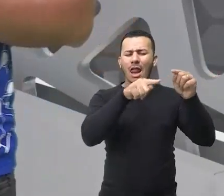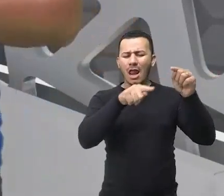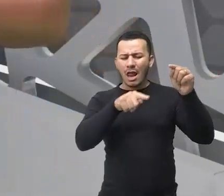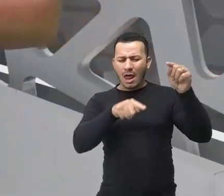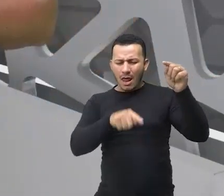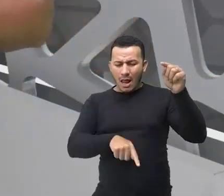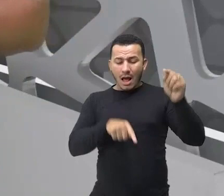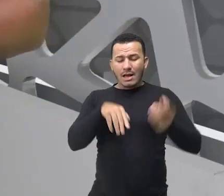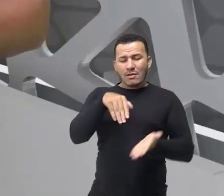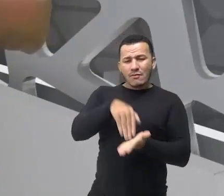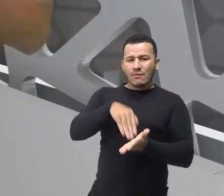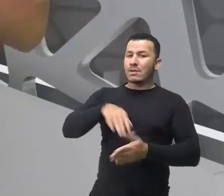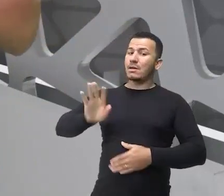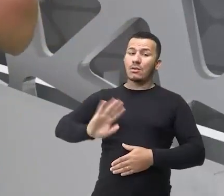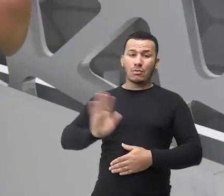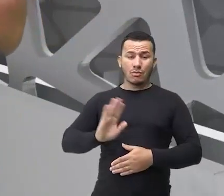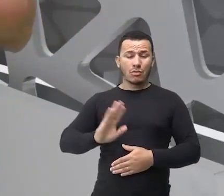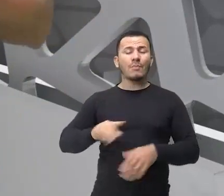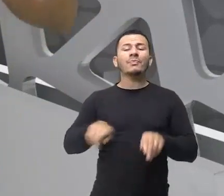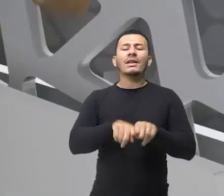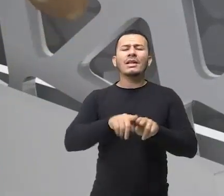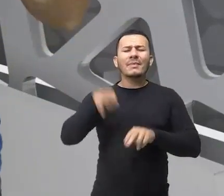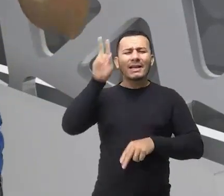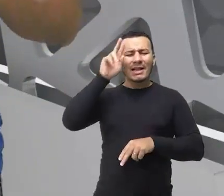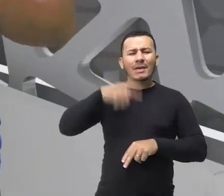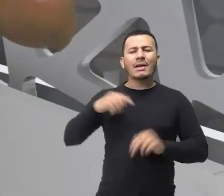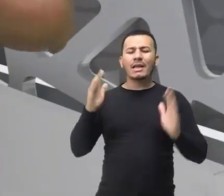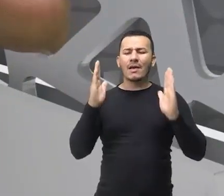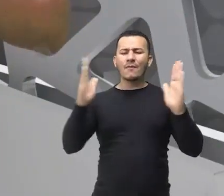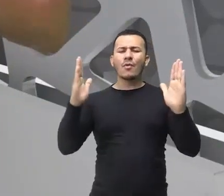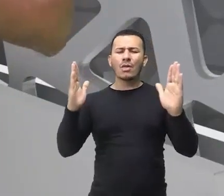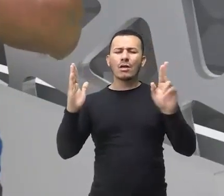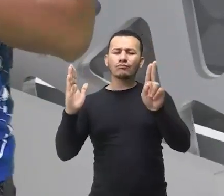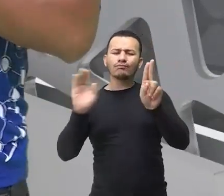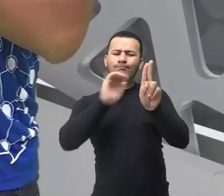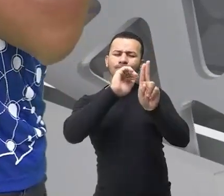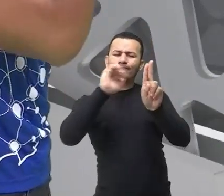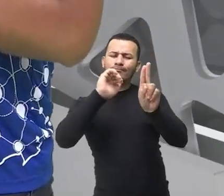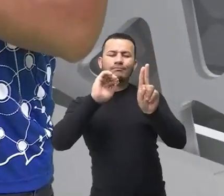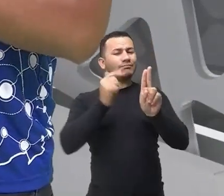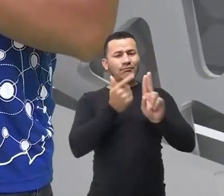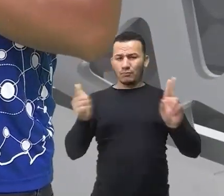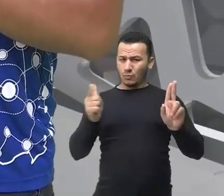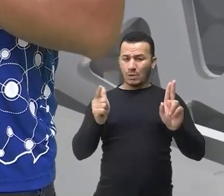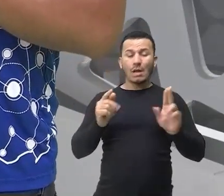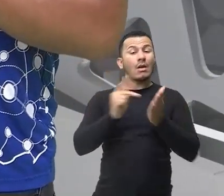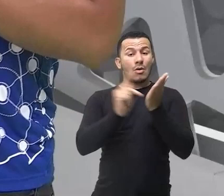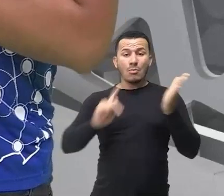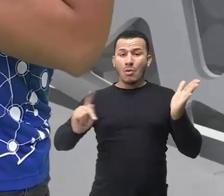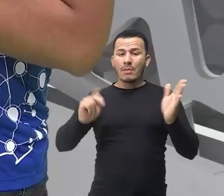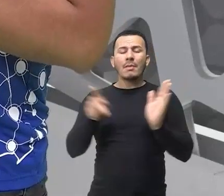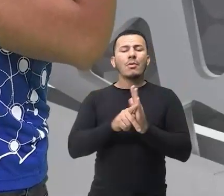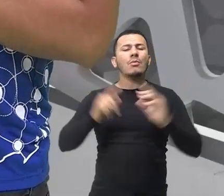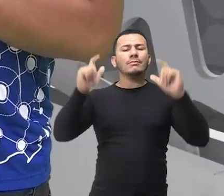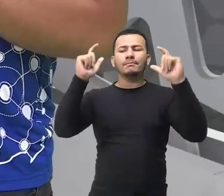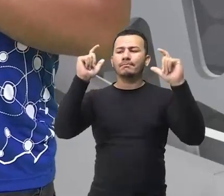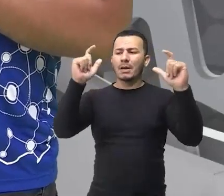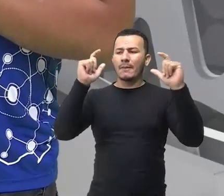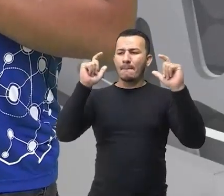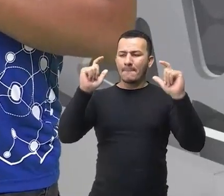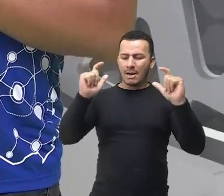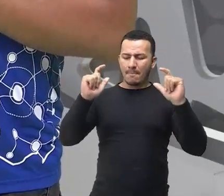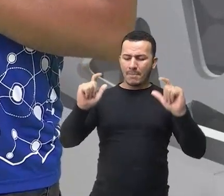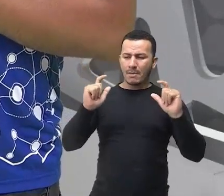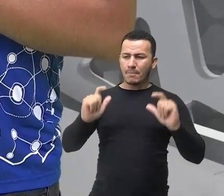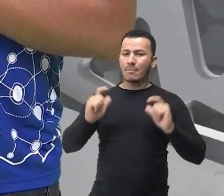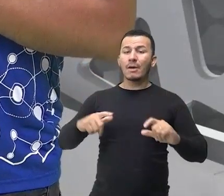também os parágrafos, aqueles dois dedinhos que nós aprendemos lá no período da alfabetização. Perceba que o nosso poema ele é escrito em versos, perceba que há